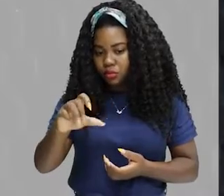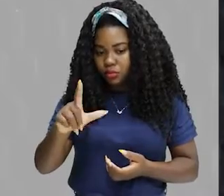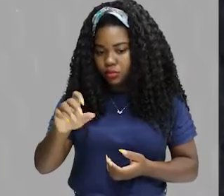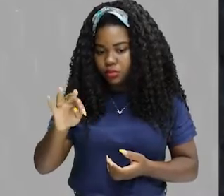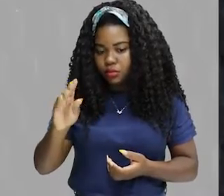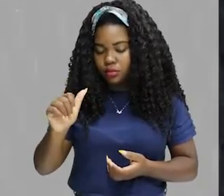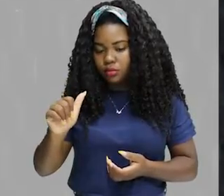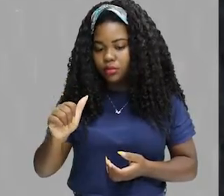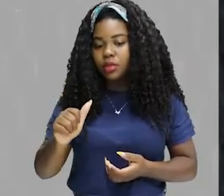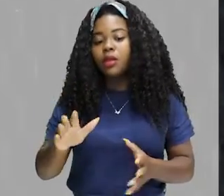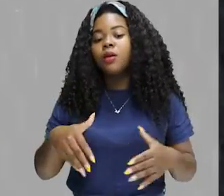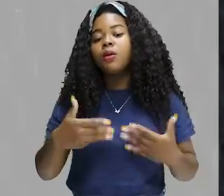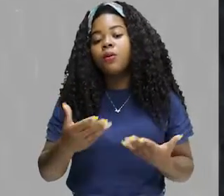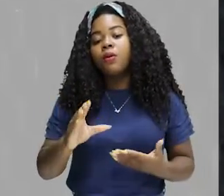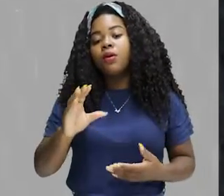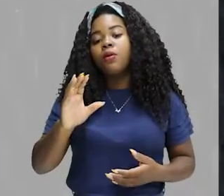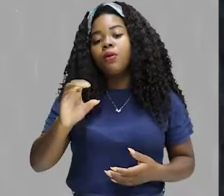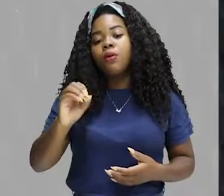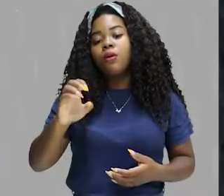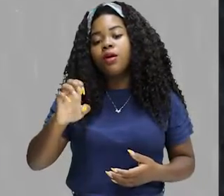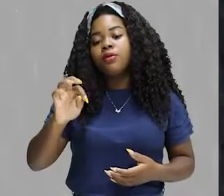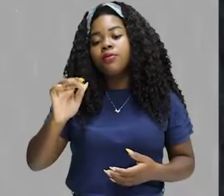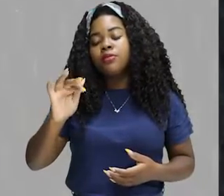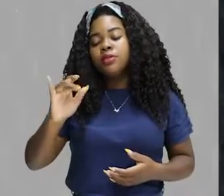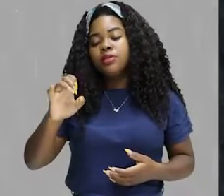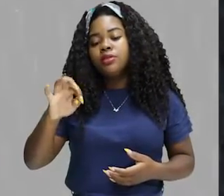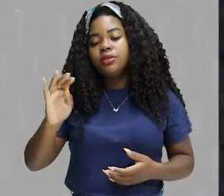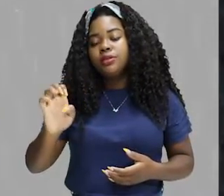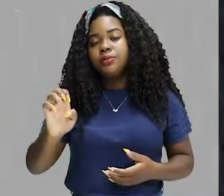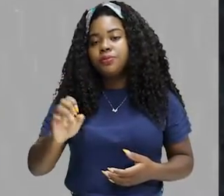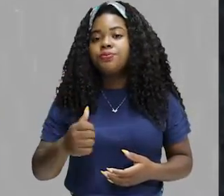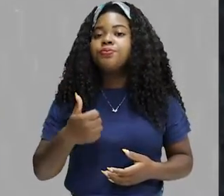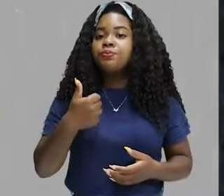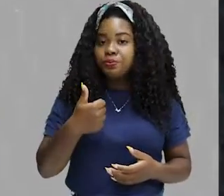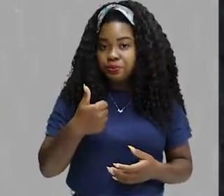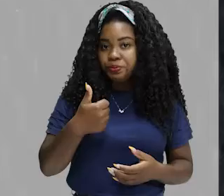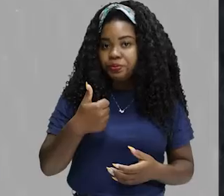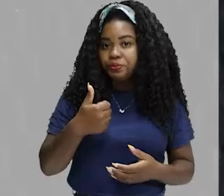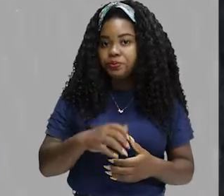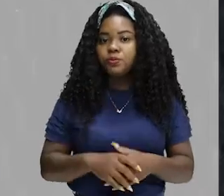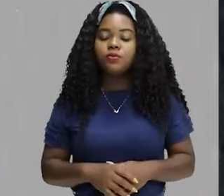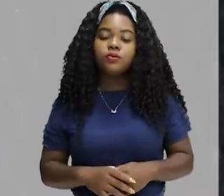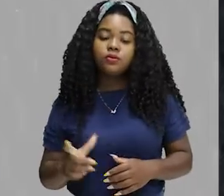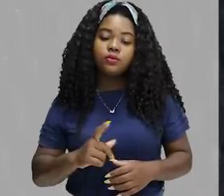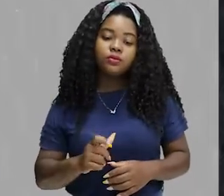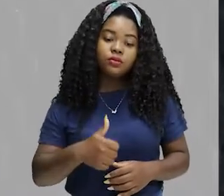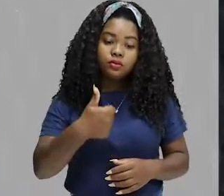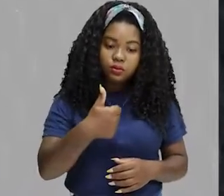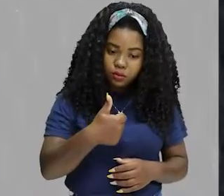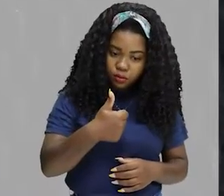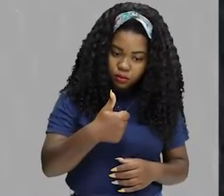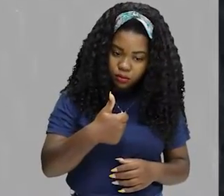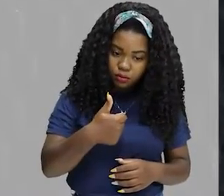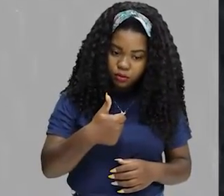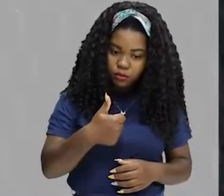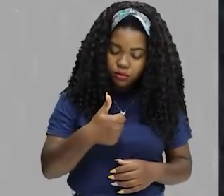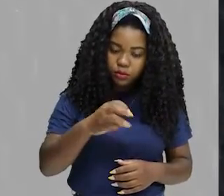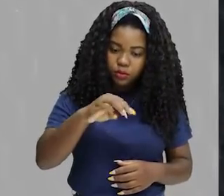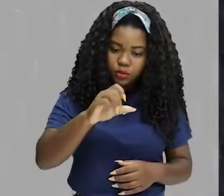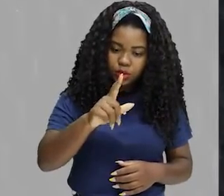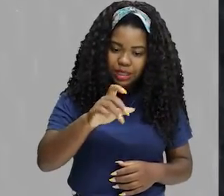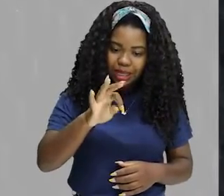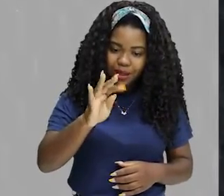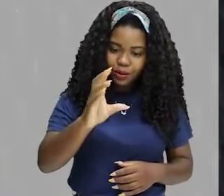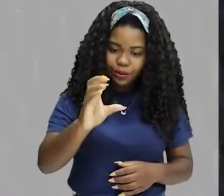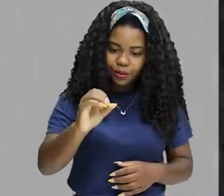coeficiente estequiométrico? 1. Então, nós temos uma molécula de carvão ou